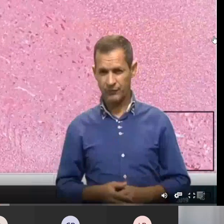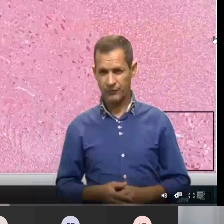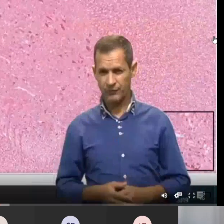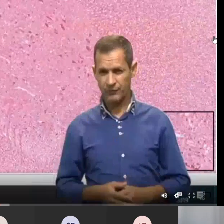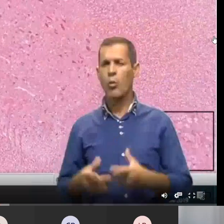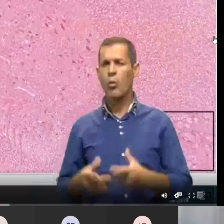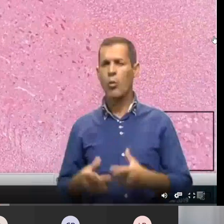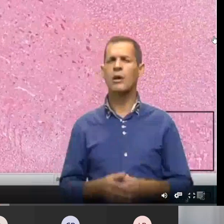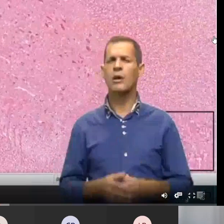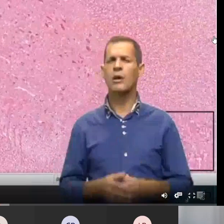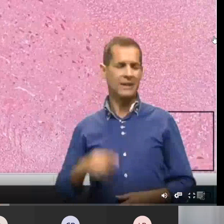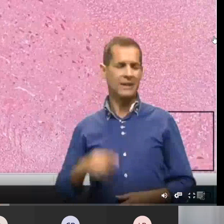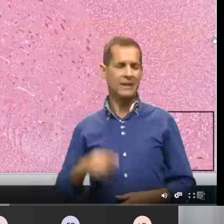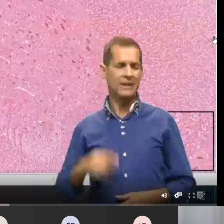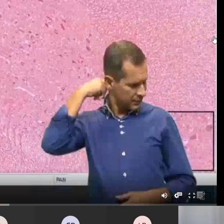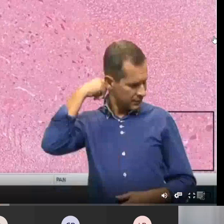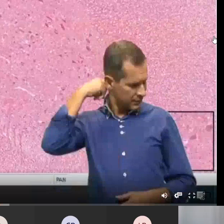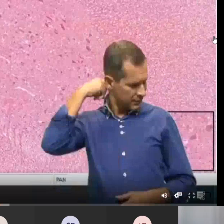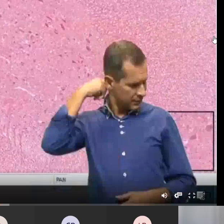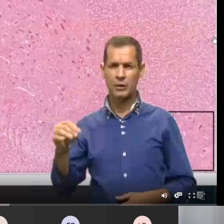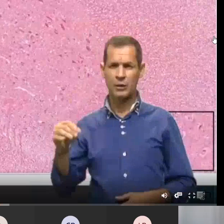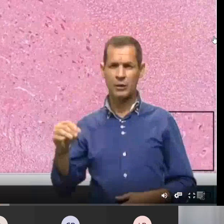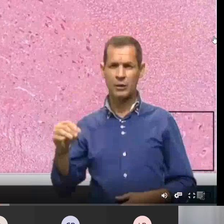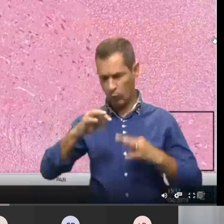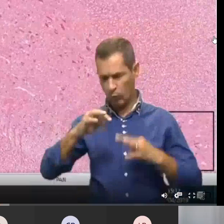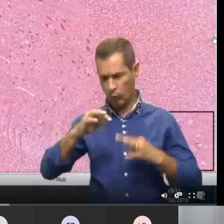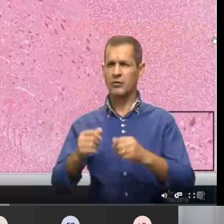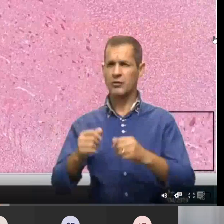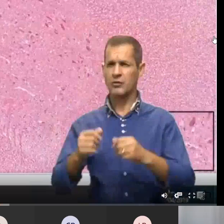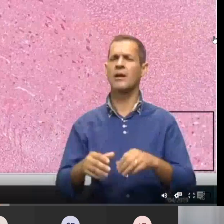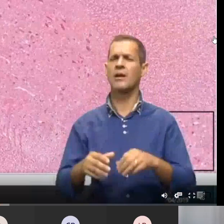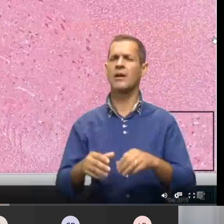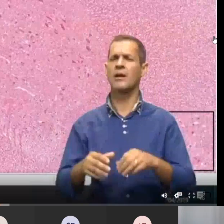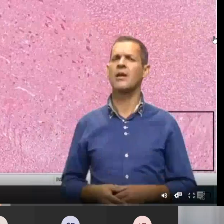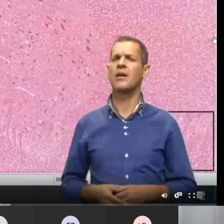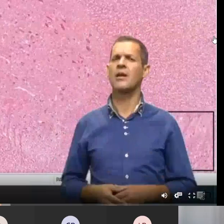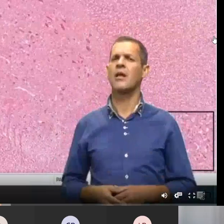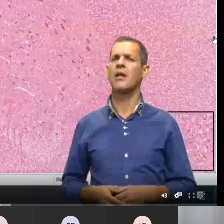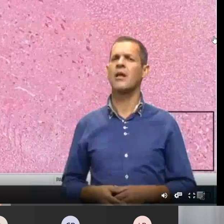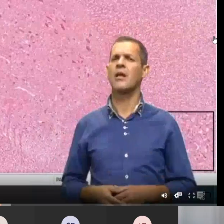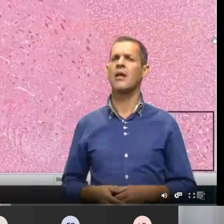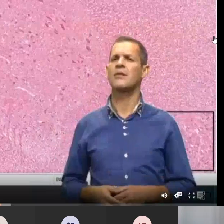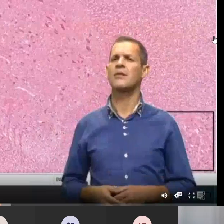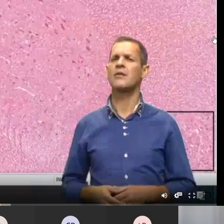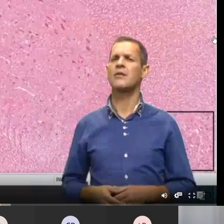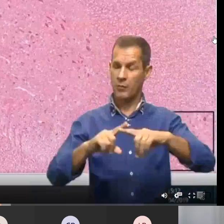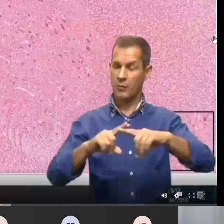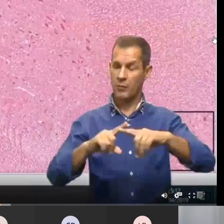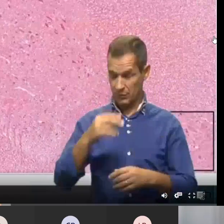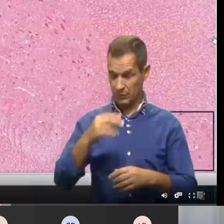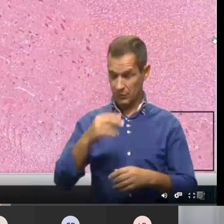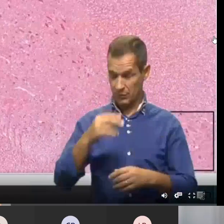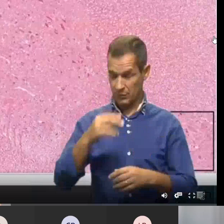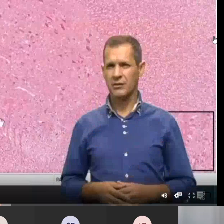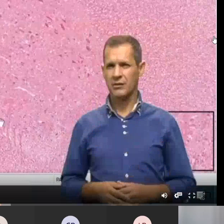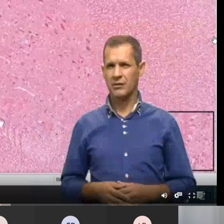região medular, que compreende toda essa extensão. Parece um formato